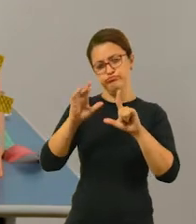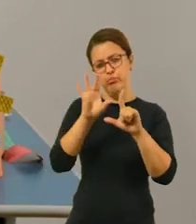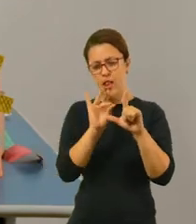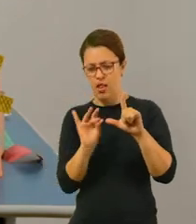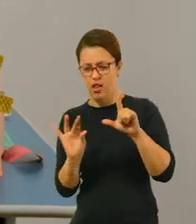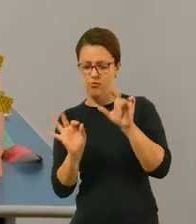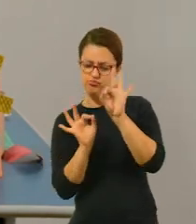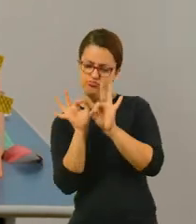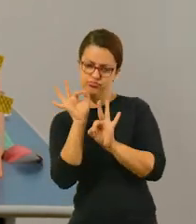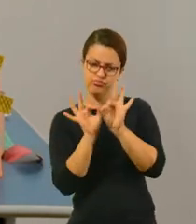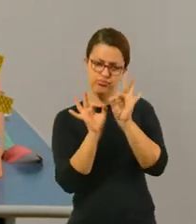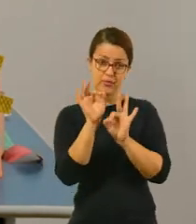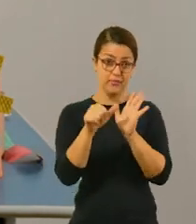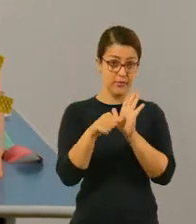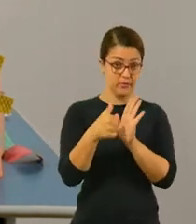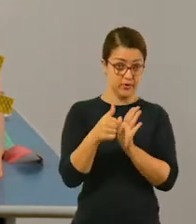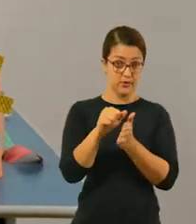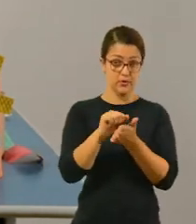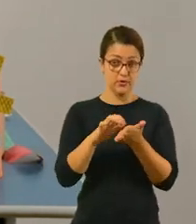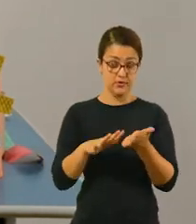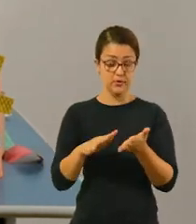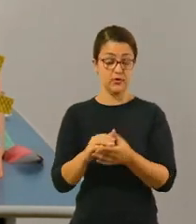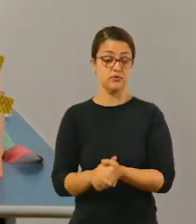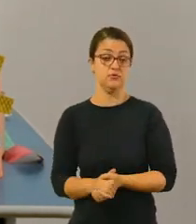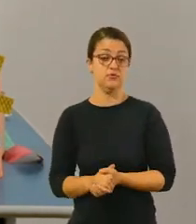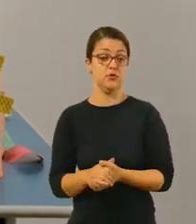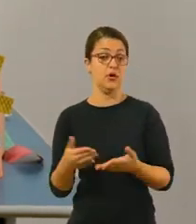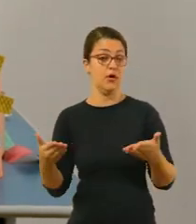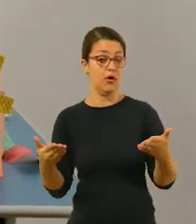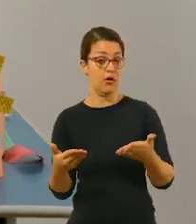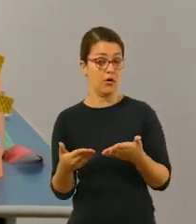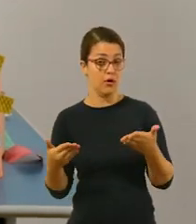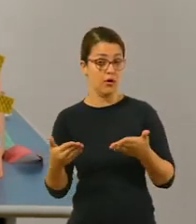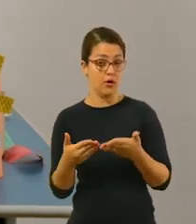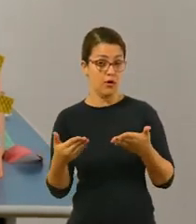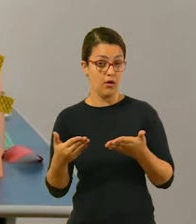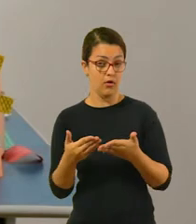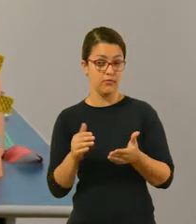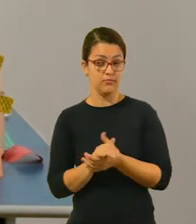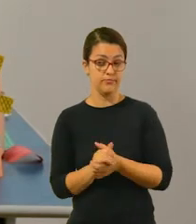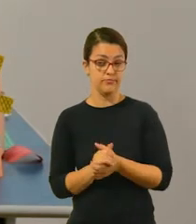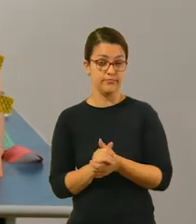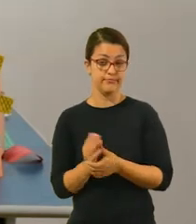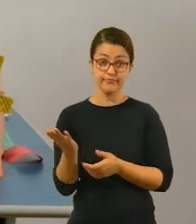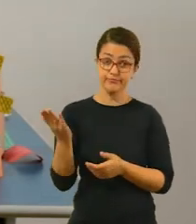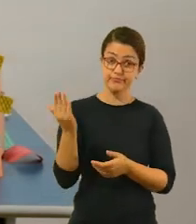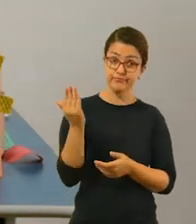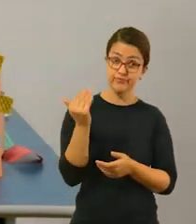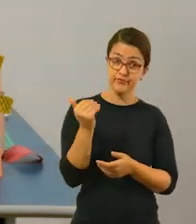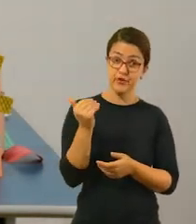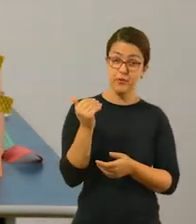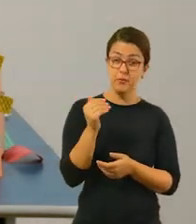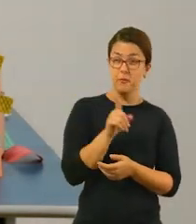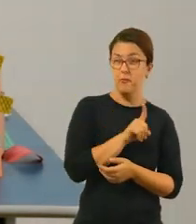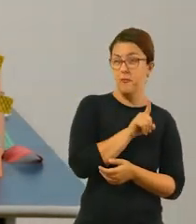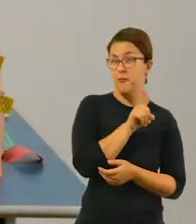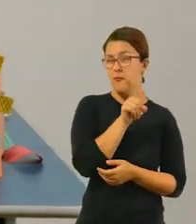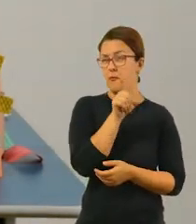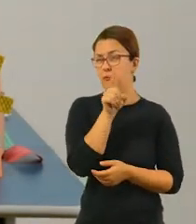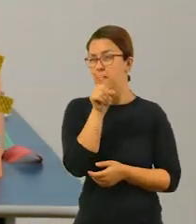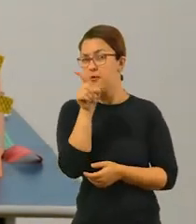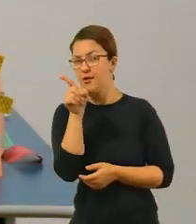Então, essa daqui é a primeira atividade. E agora, nós vamos sair daqui e vamos lá para a